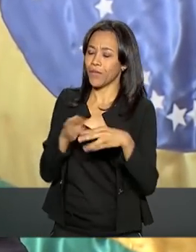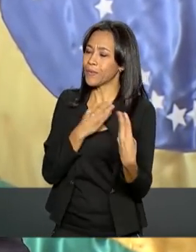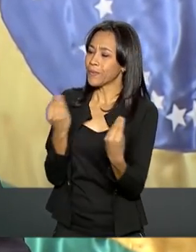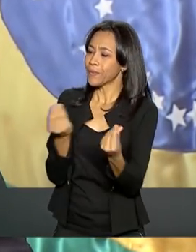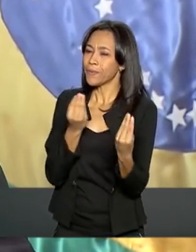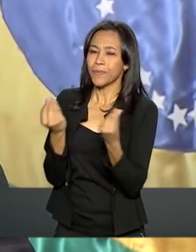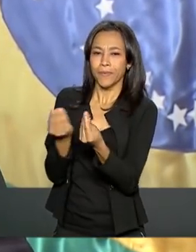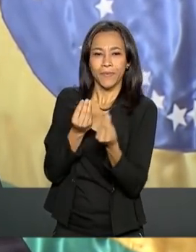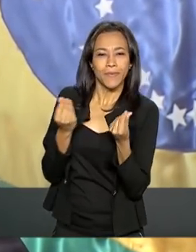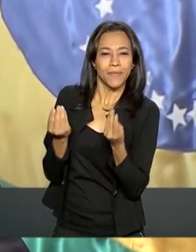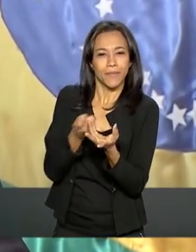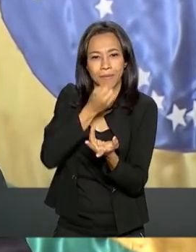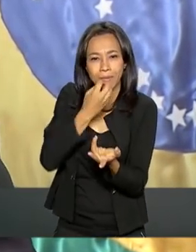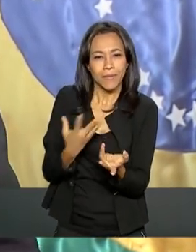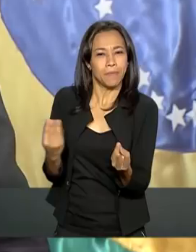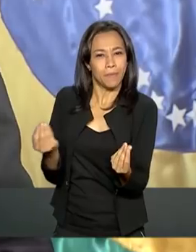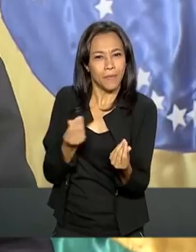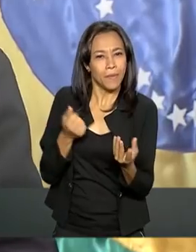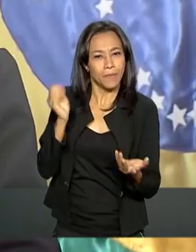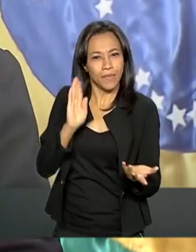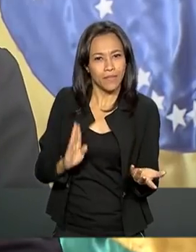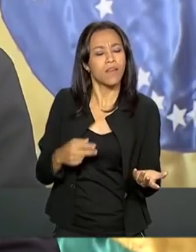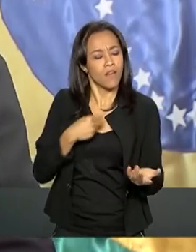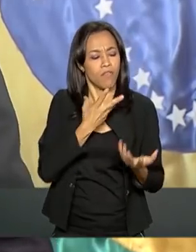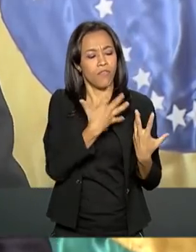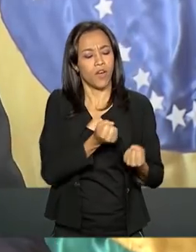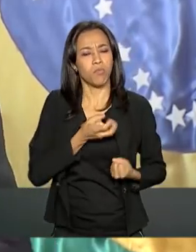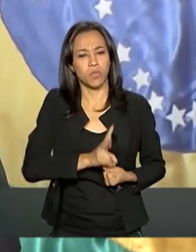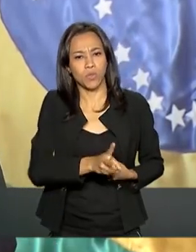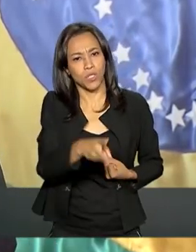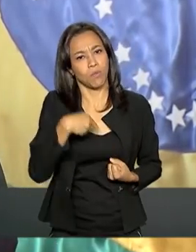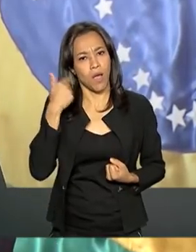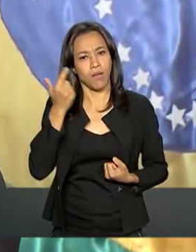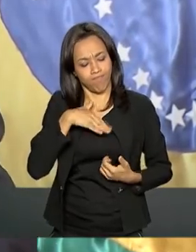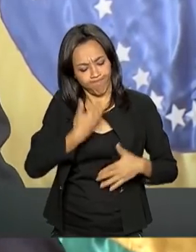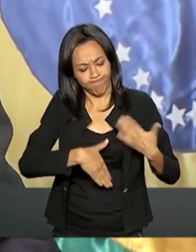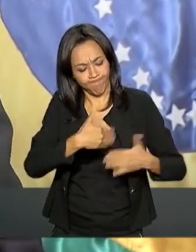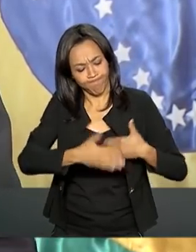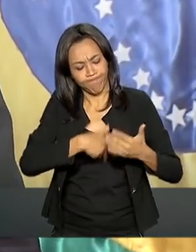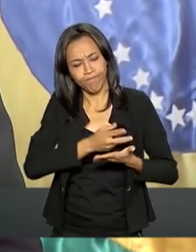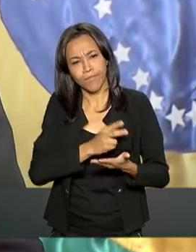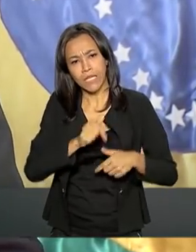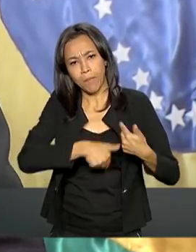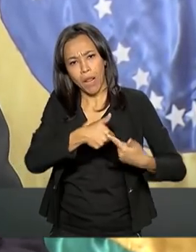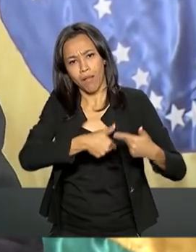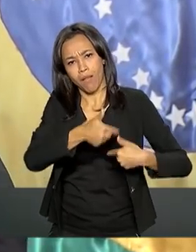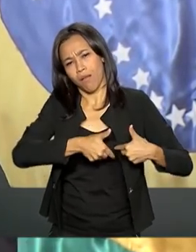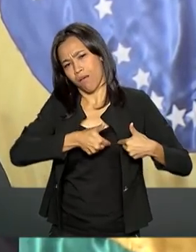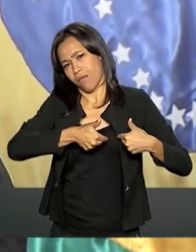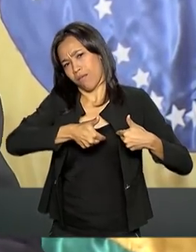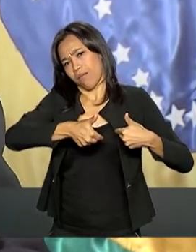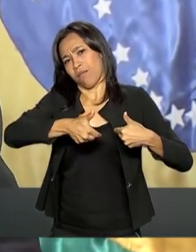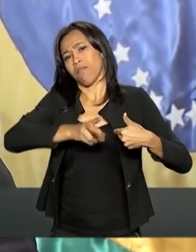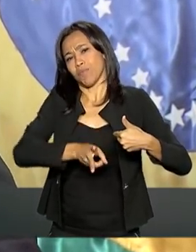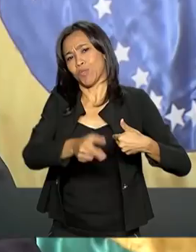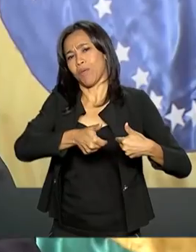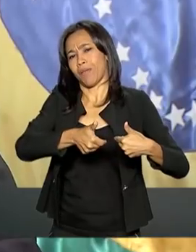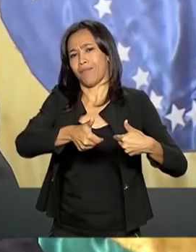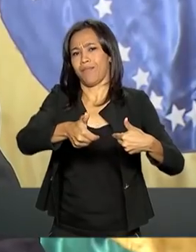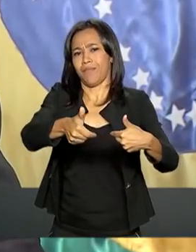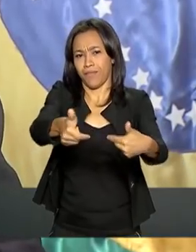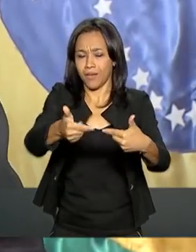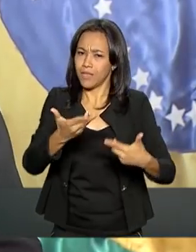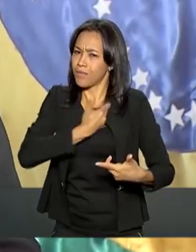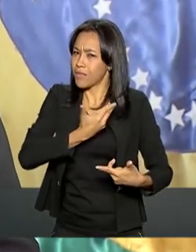valorizamos muito. Eu tenho certeza, senhor presidente Bolsonaro, que vamos continuar avançando e nesta linha desta amizade